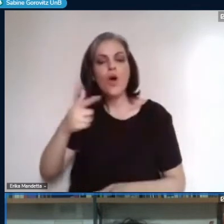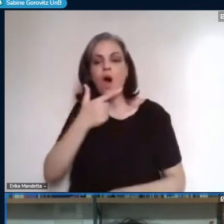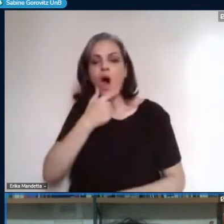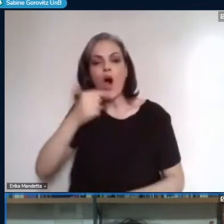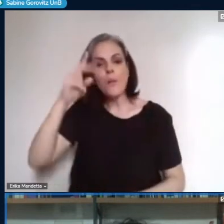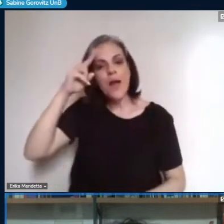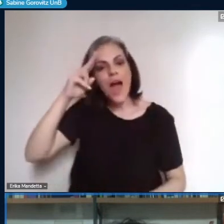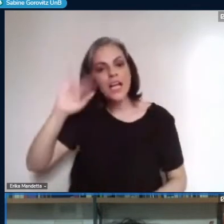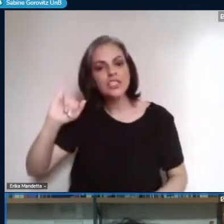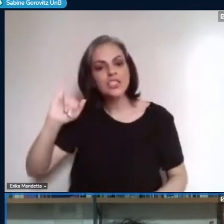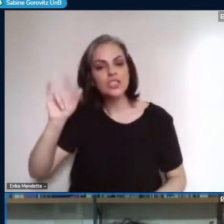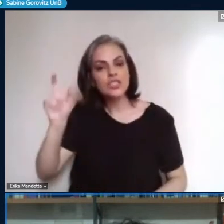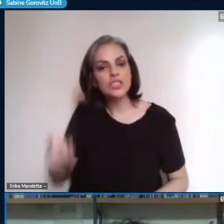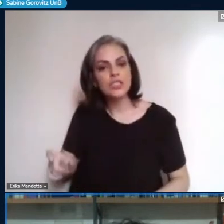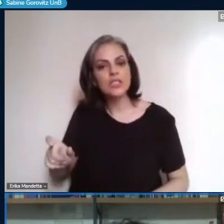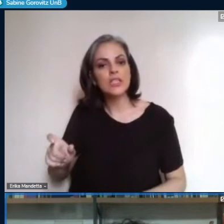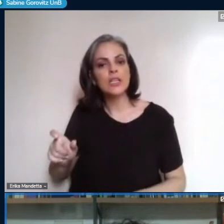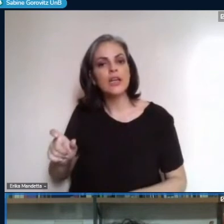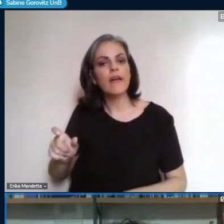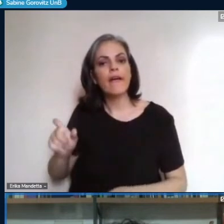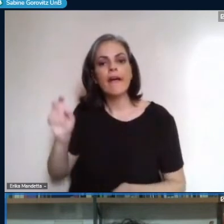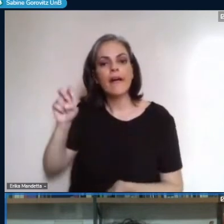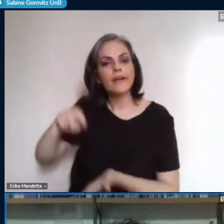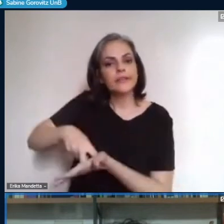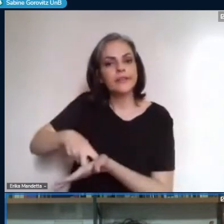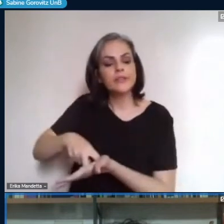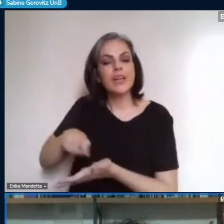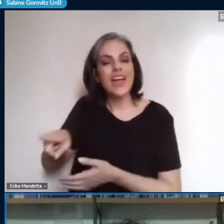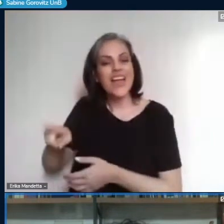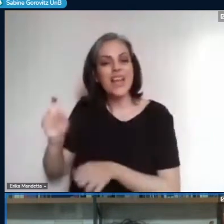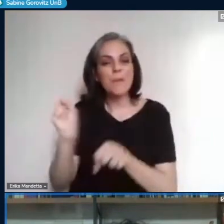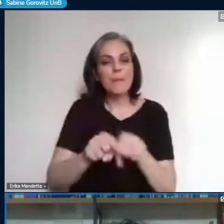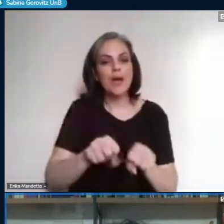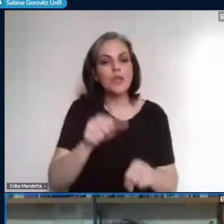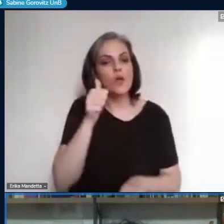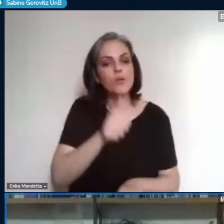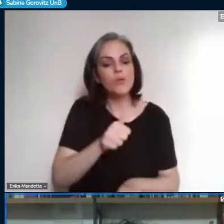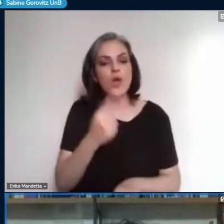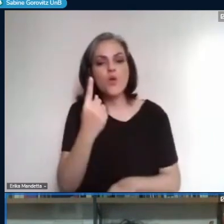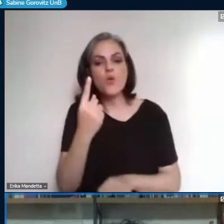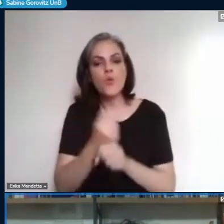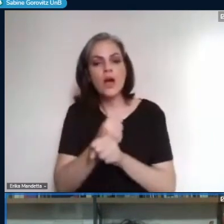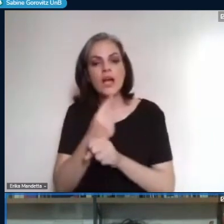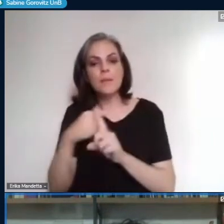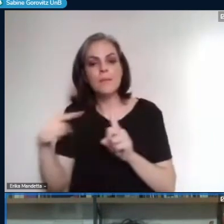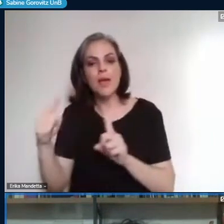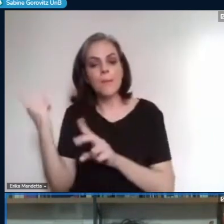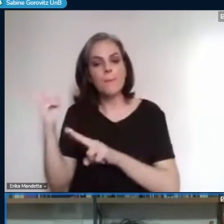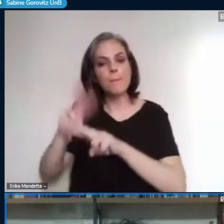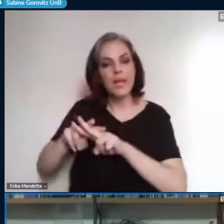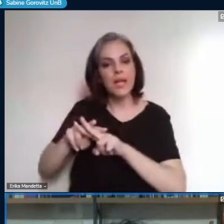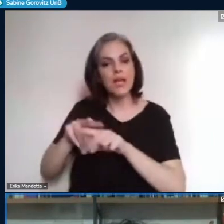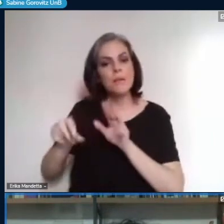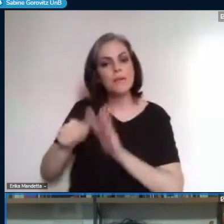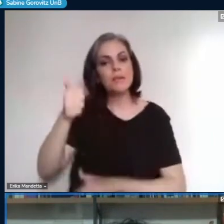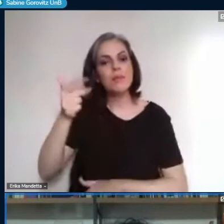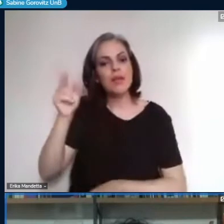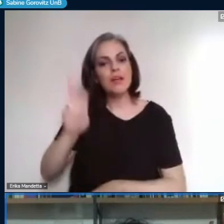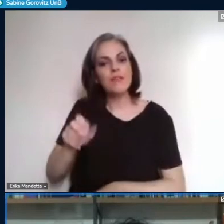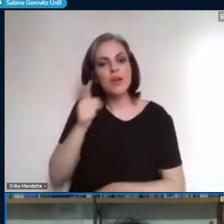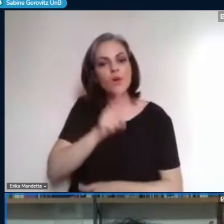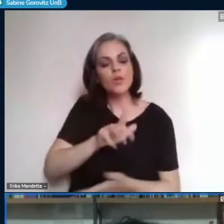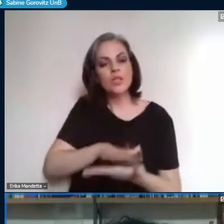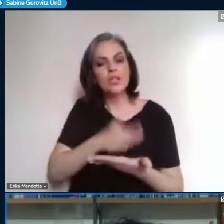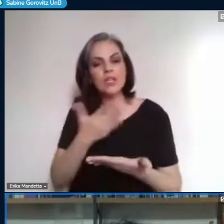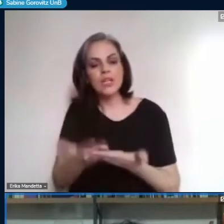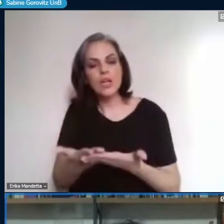assassinar a mulher, ele já estava há um ano e meio preso, e pela primeira vez ele conseguiu um intérprete de crioulo,